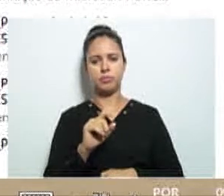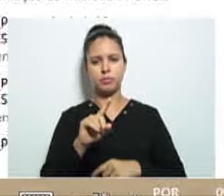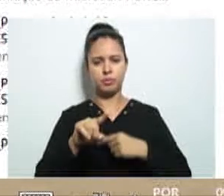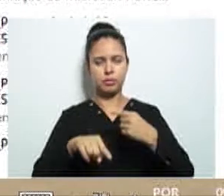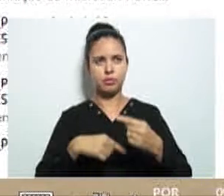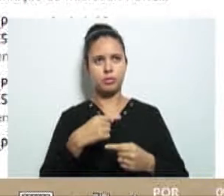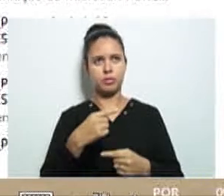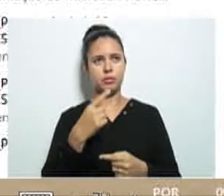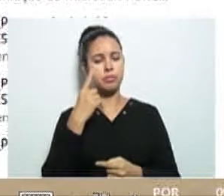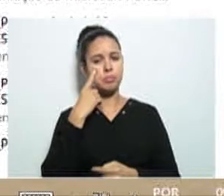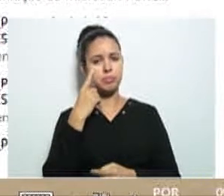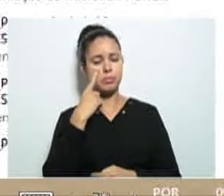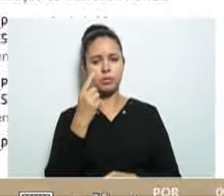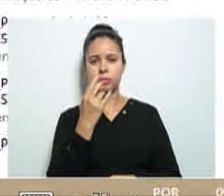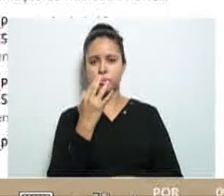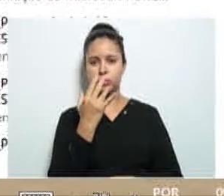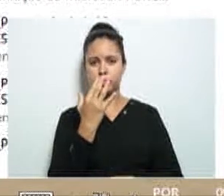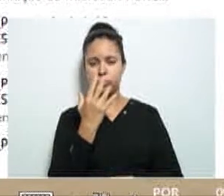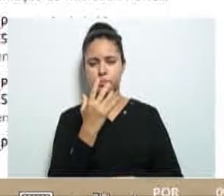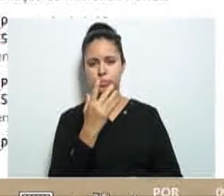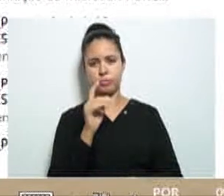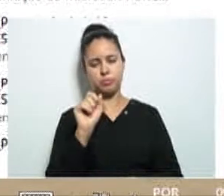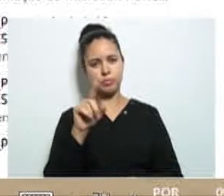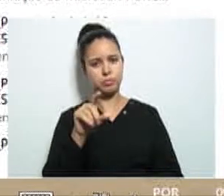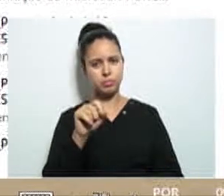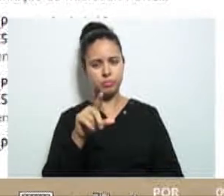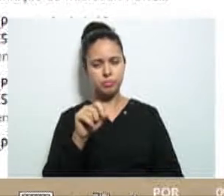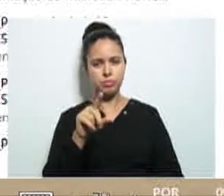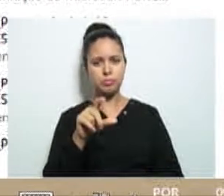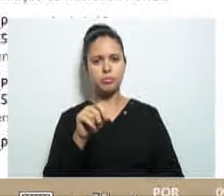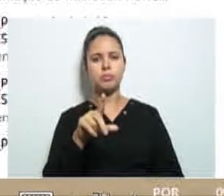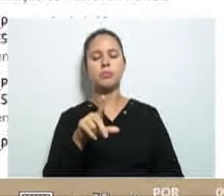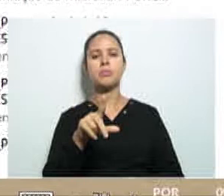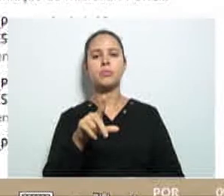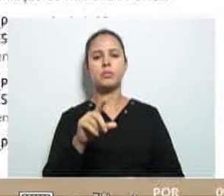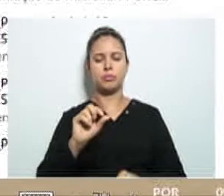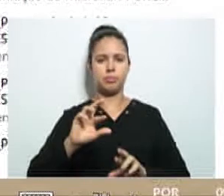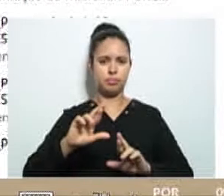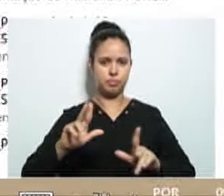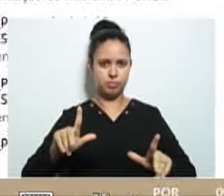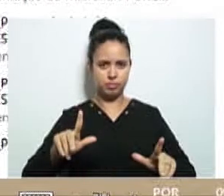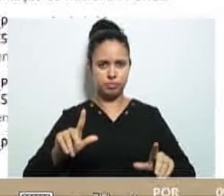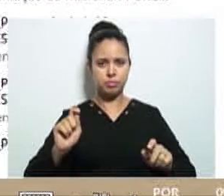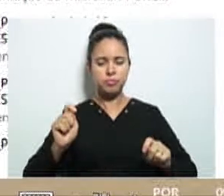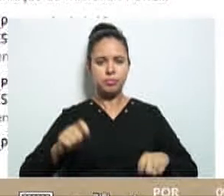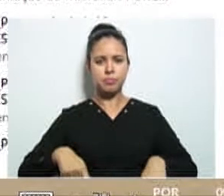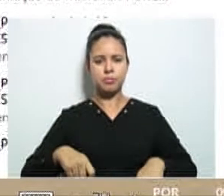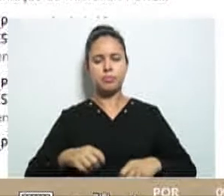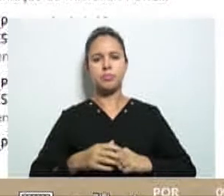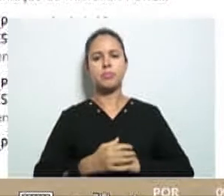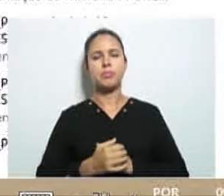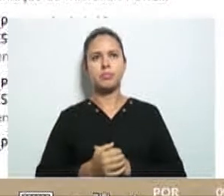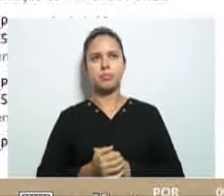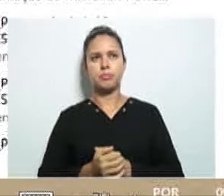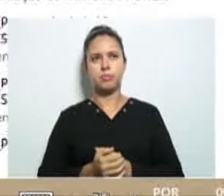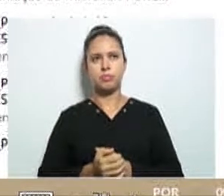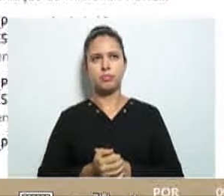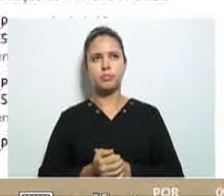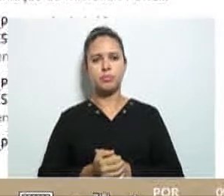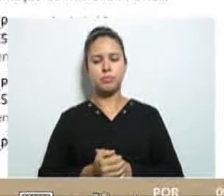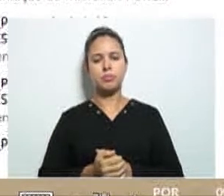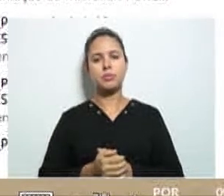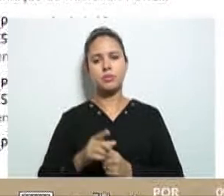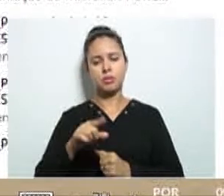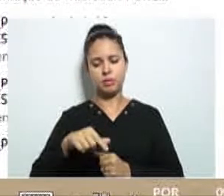essa cor aí no fundo, tá? Quando ele tiver aí com uma corzinha diferente, você vê que está meio sombreado, ele